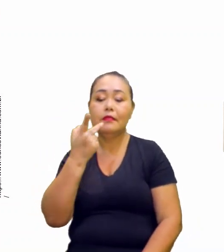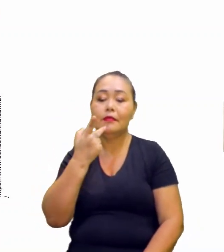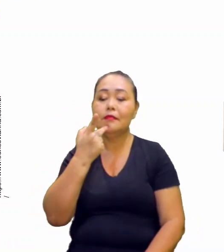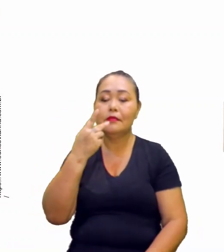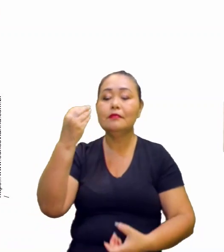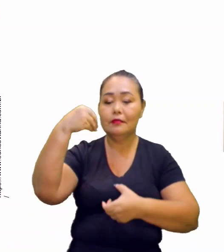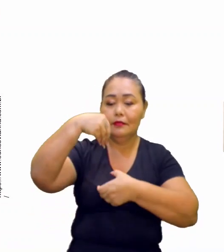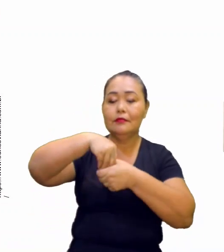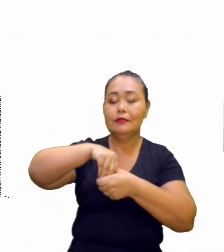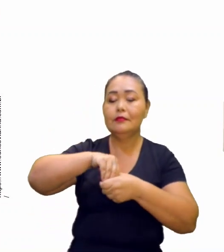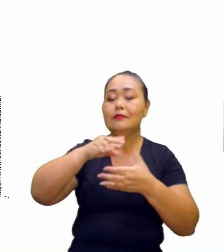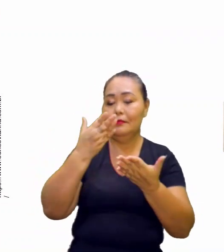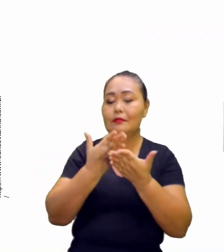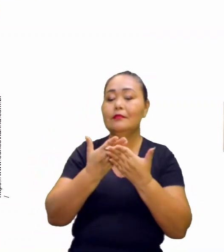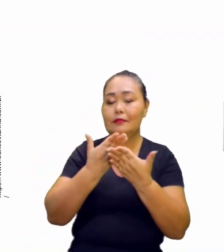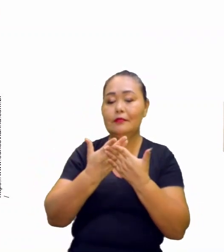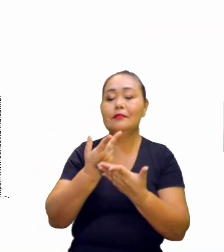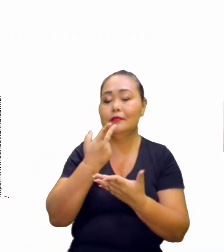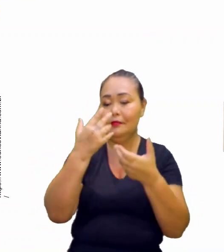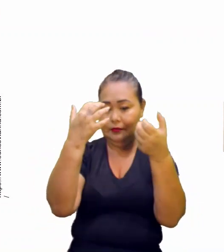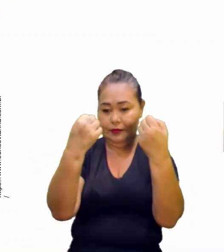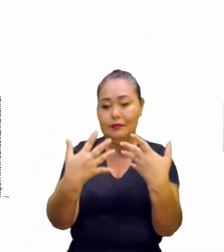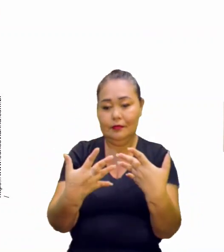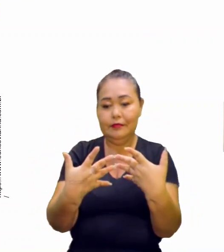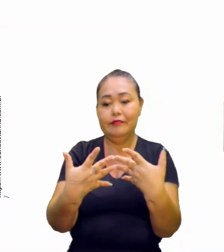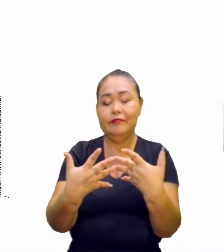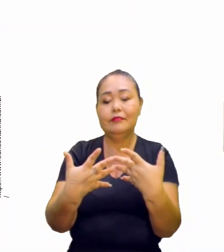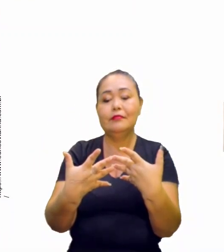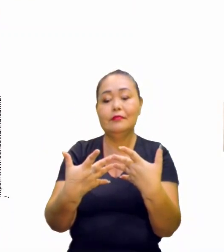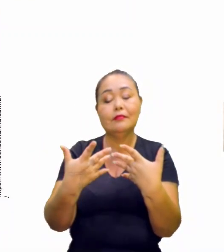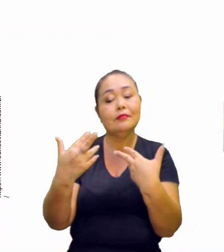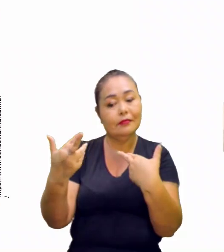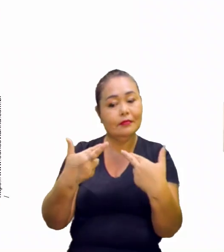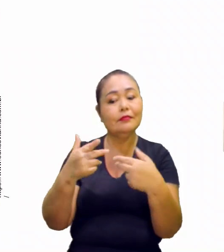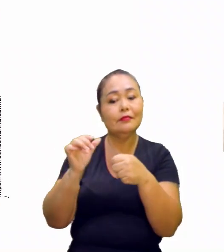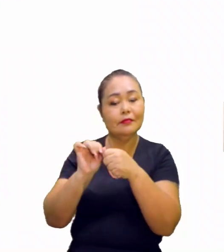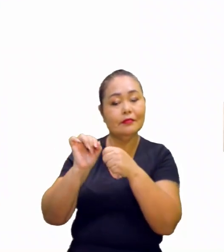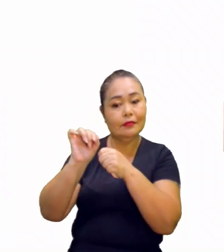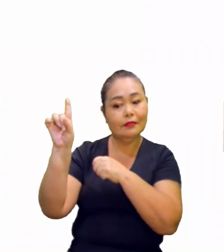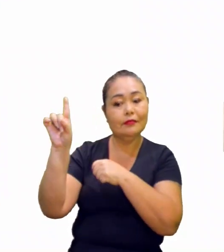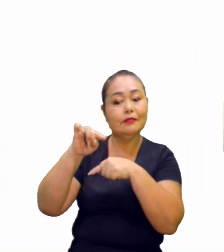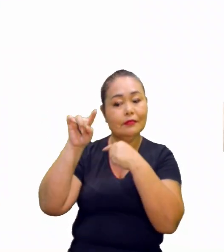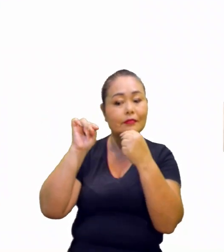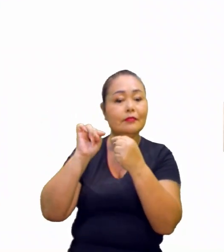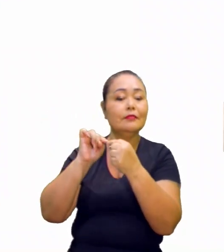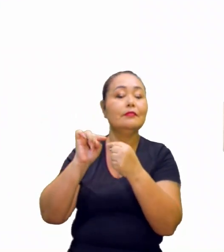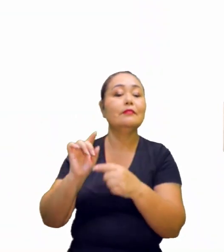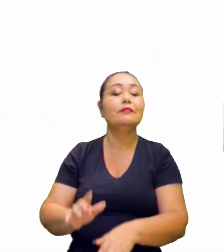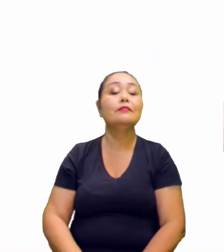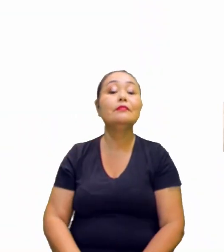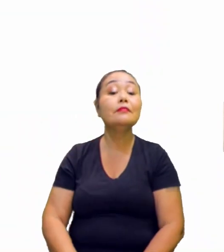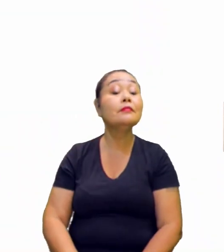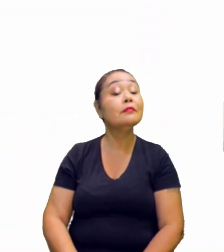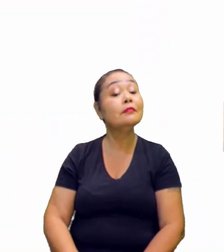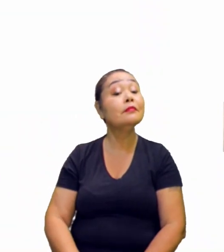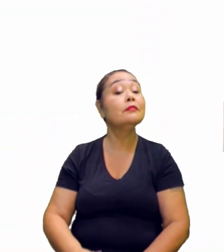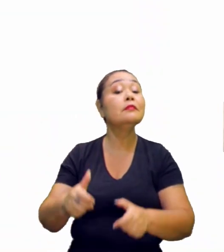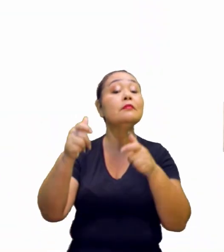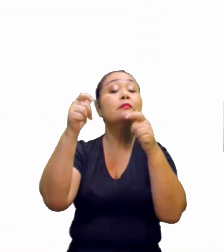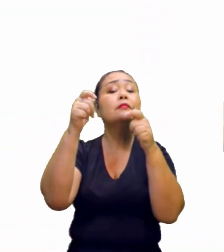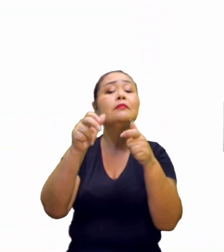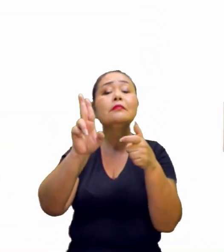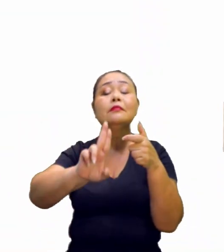dentro de uma dessas aulas ali, tá? Mas isso está relacionado aqui aos nossos objetivos, né? Onde